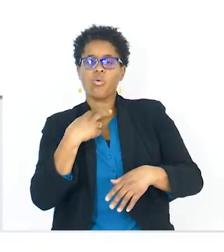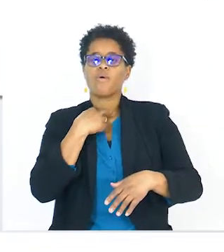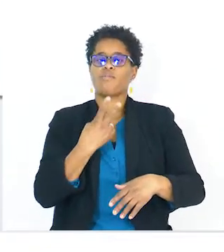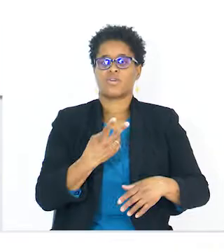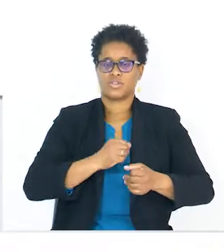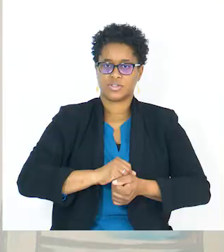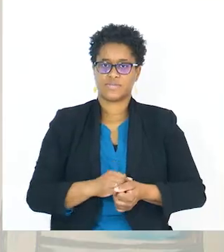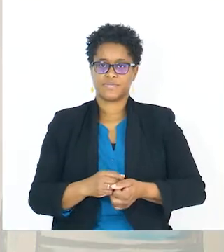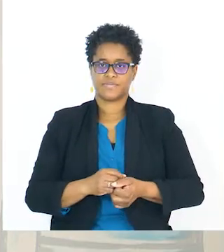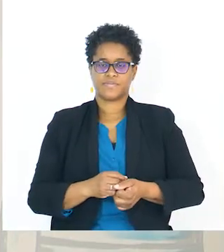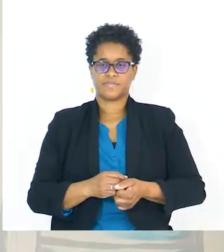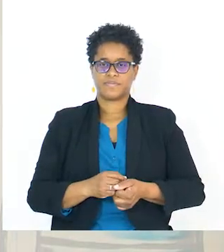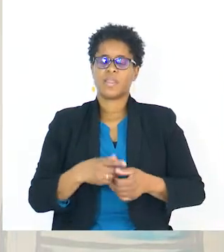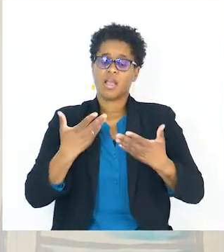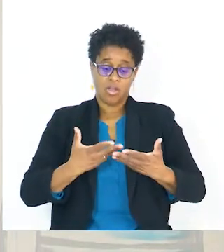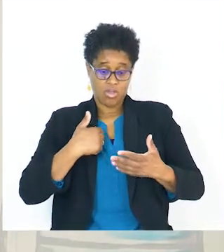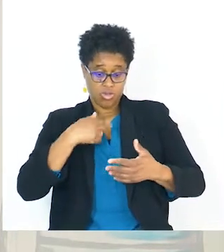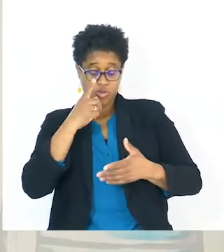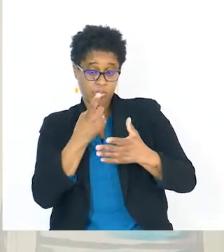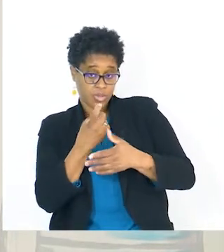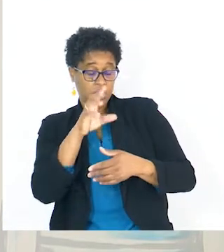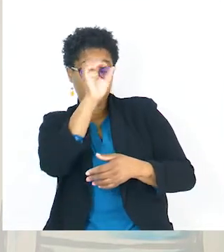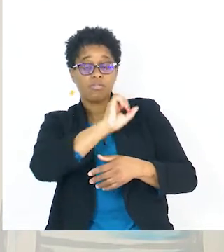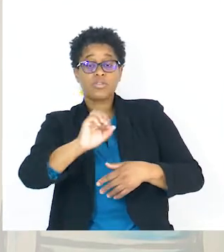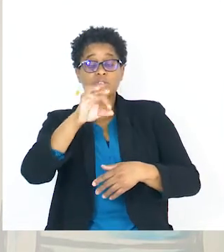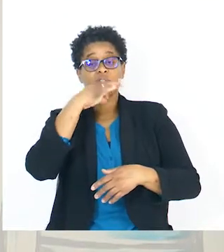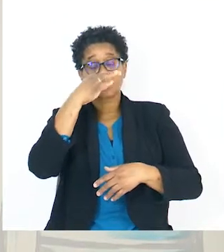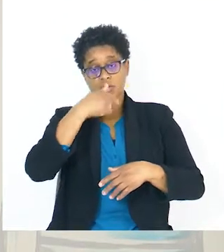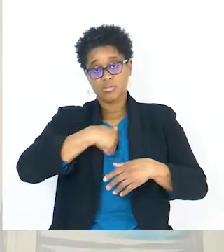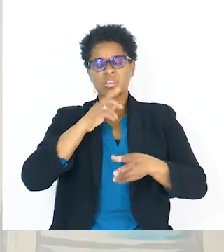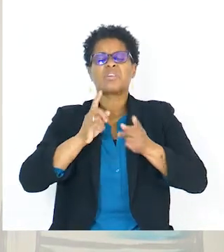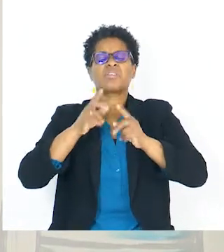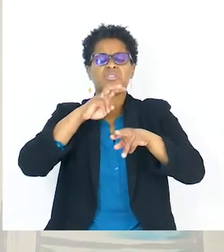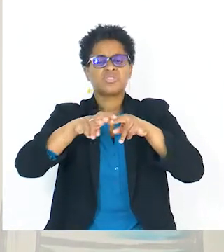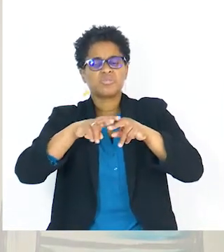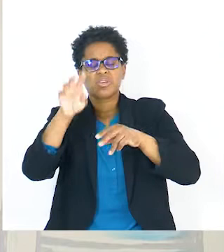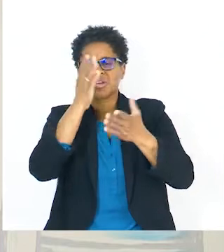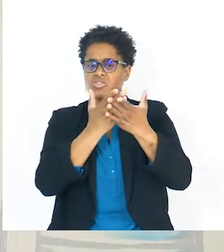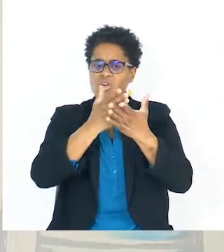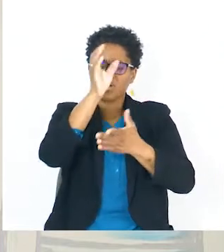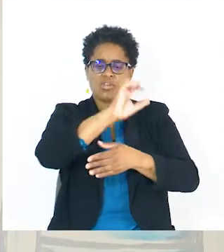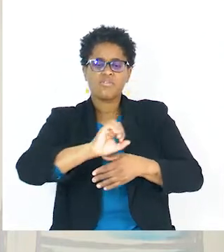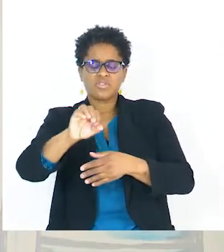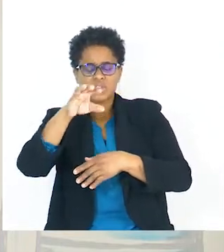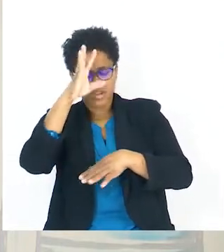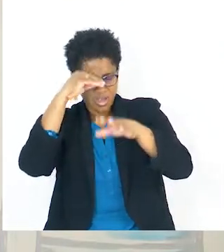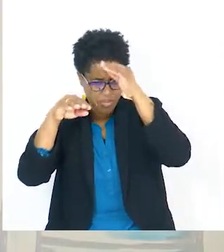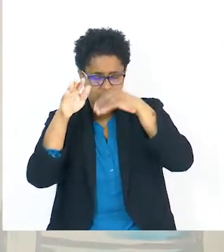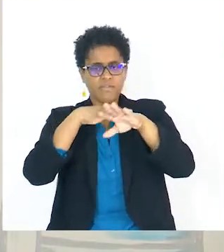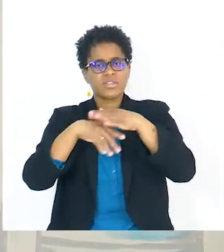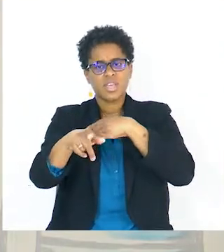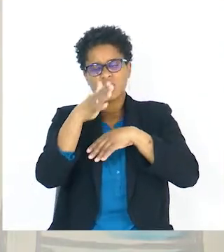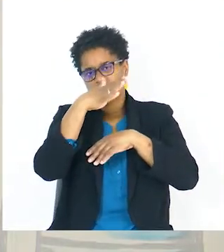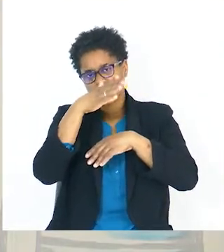voz. Agora, preciso que vocês me digam, em que disciplina na escola é que vocês aprendem a fazer